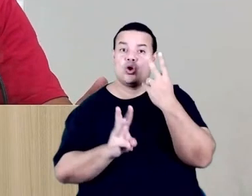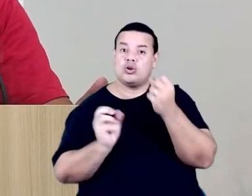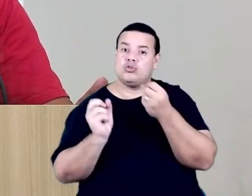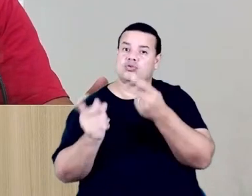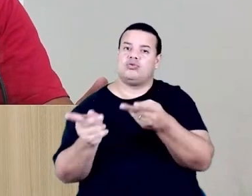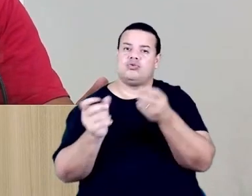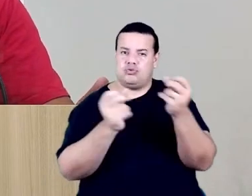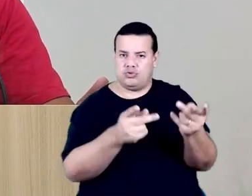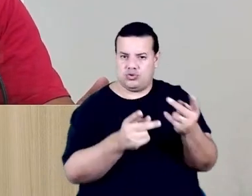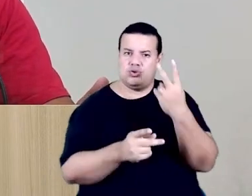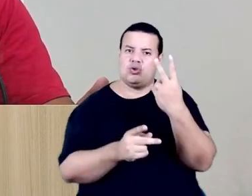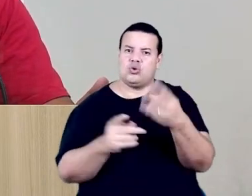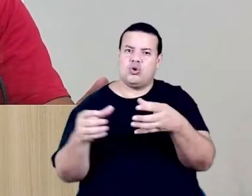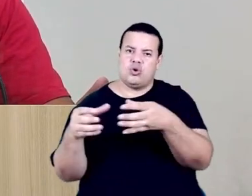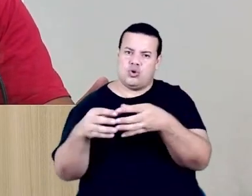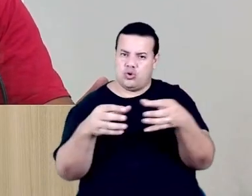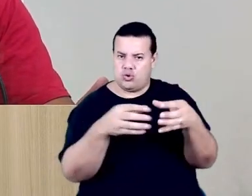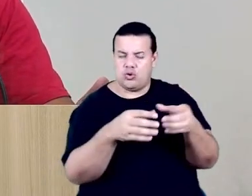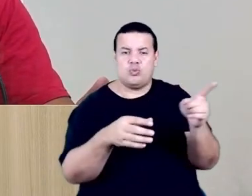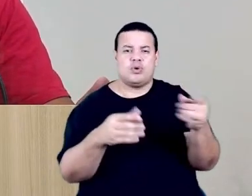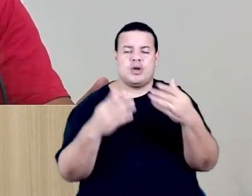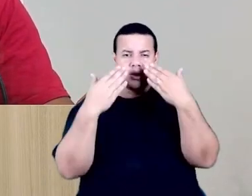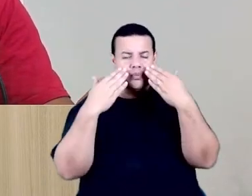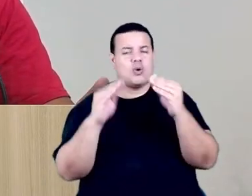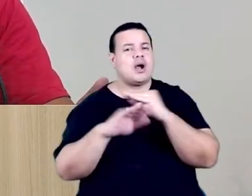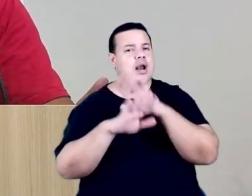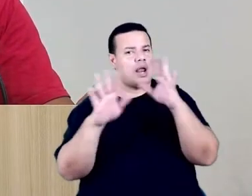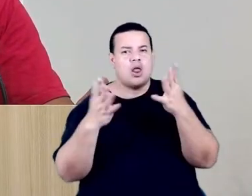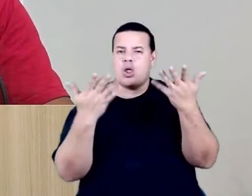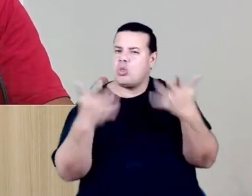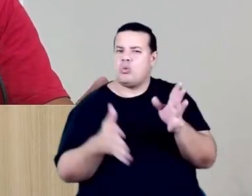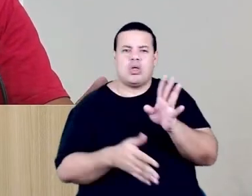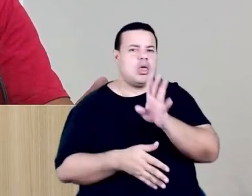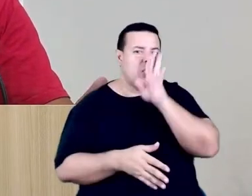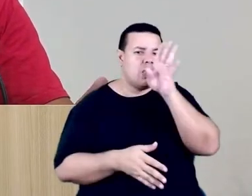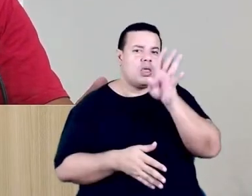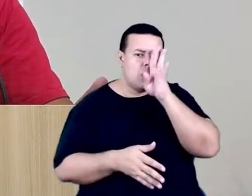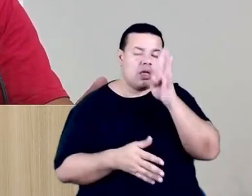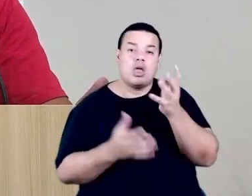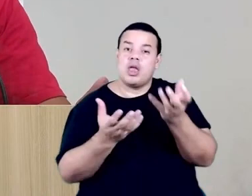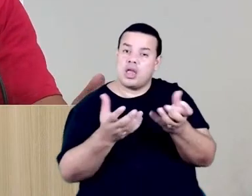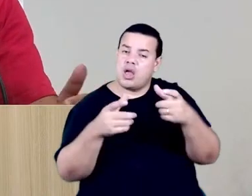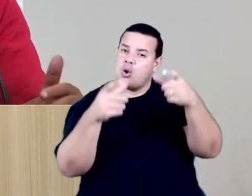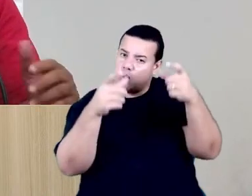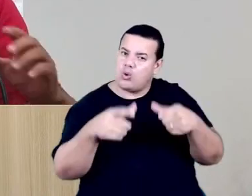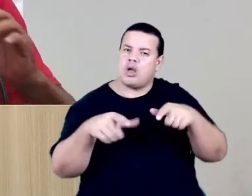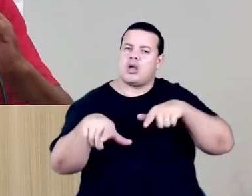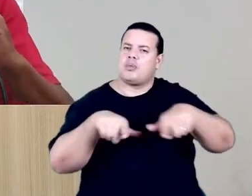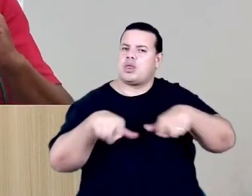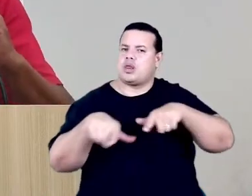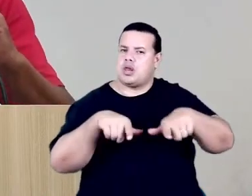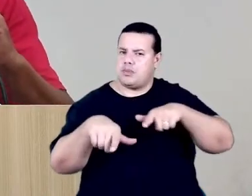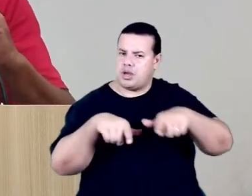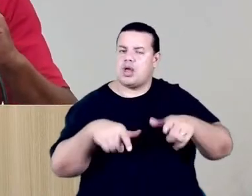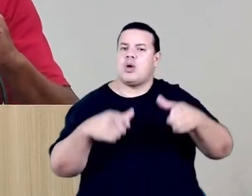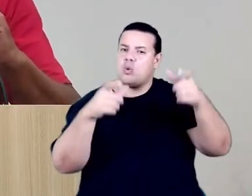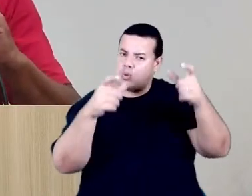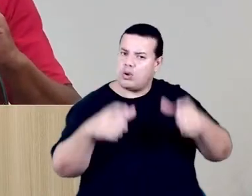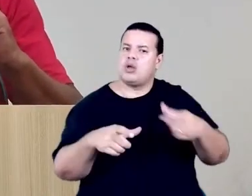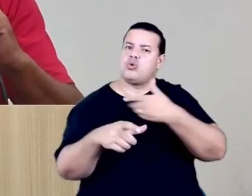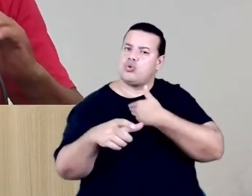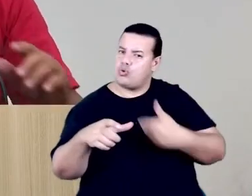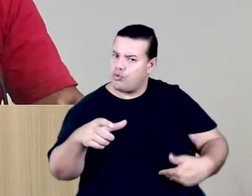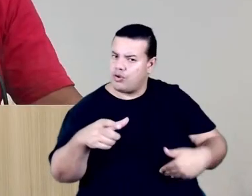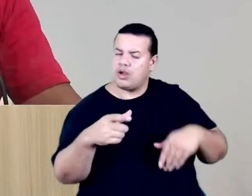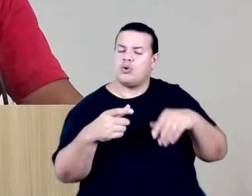e eles são bem claro que eles não querem invadir a terra eles querem um canto para trabalhar Umo que que o governo que a Taipu